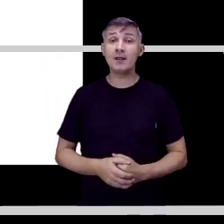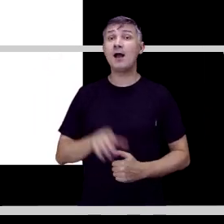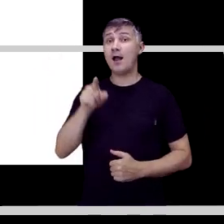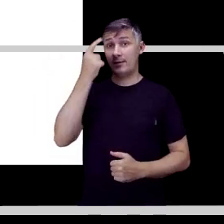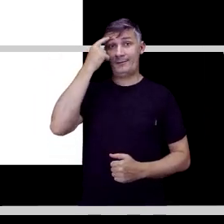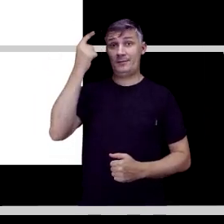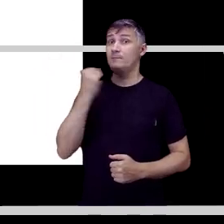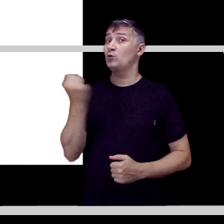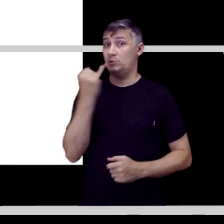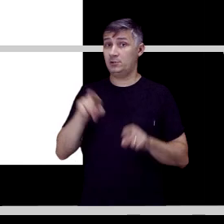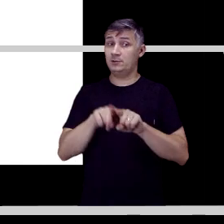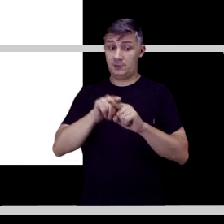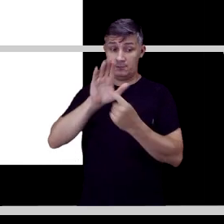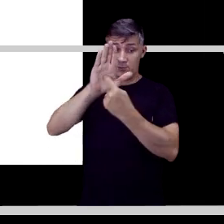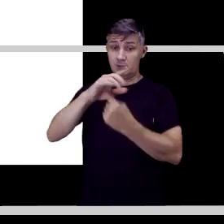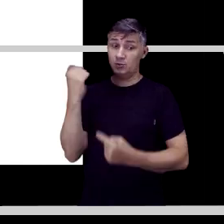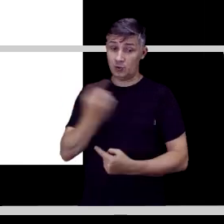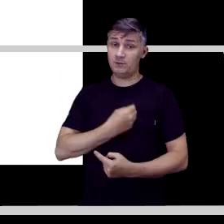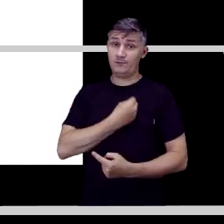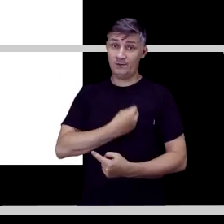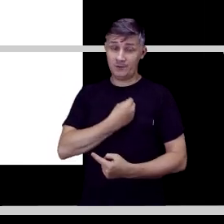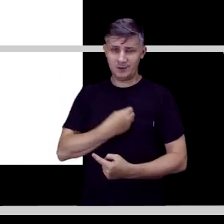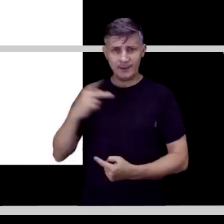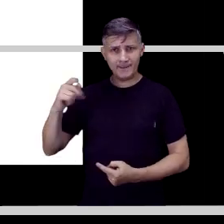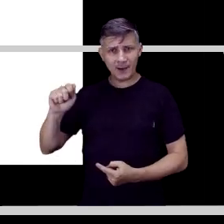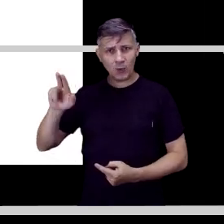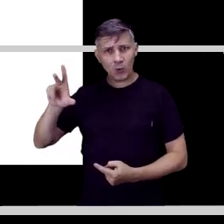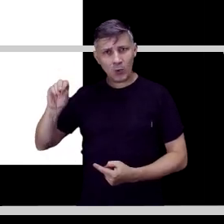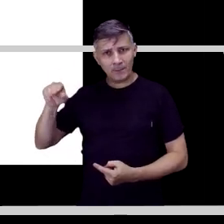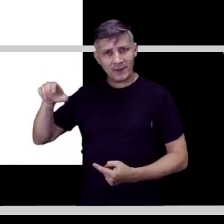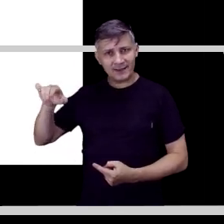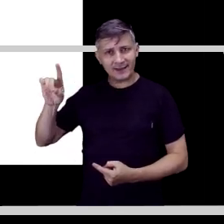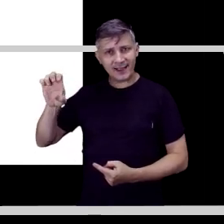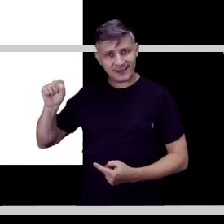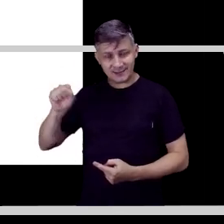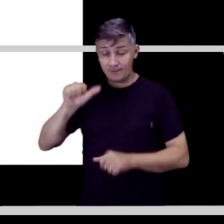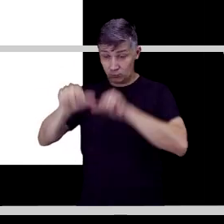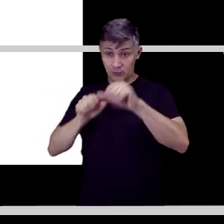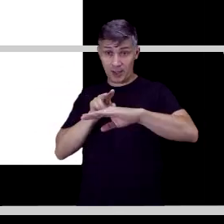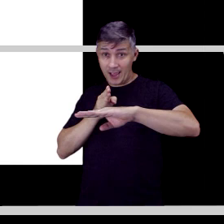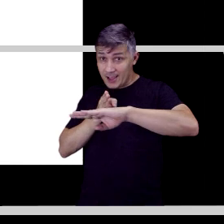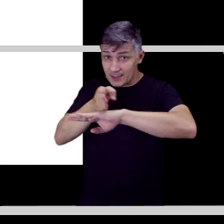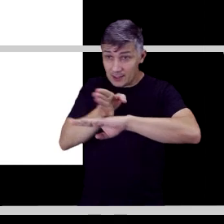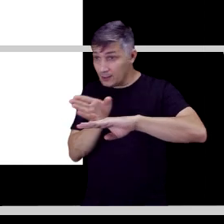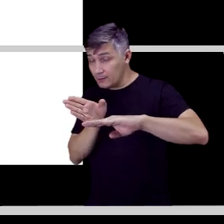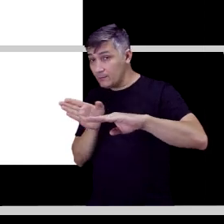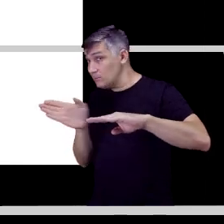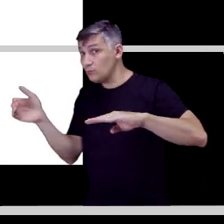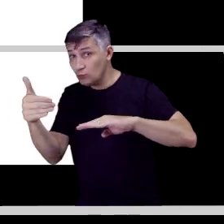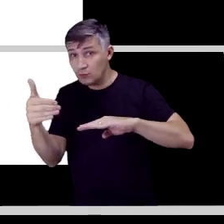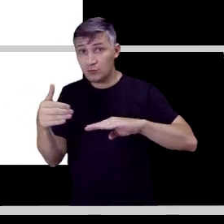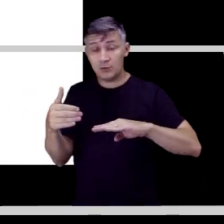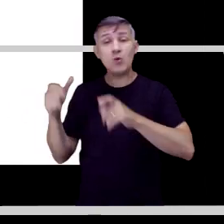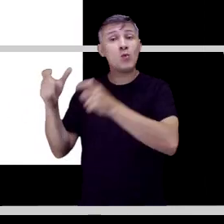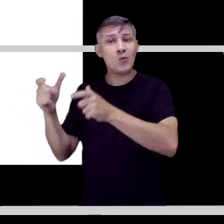importante dizer, então, que a gente está, assim como o Paulo Mendes da Rocha, né, mudou a entrada da Pina Luz para a Estação